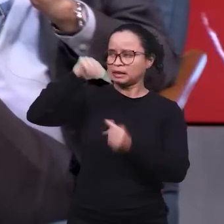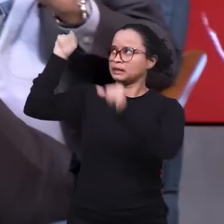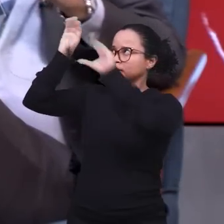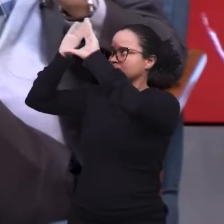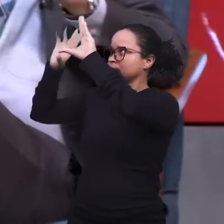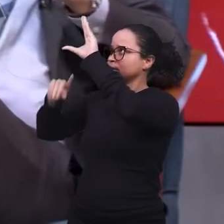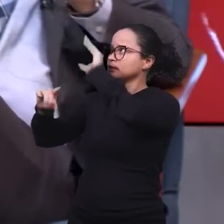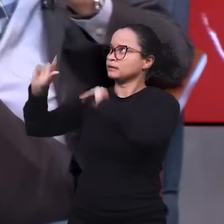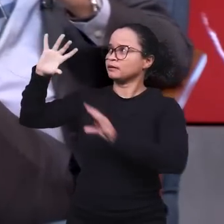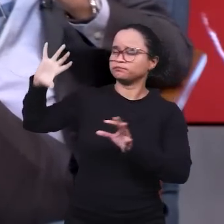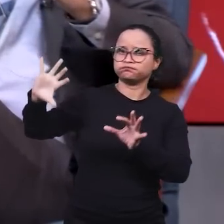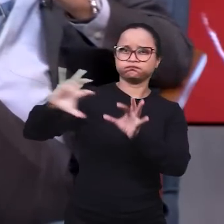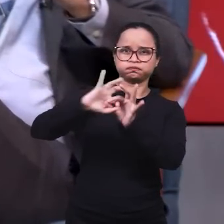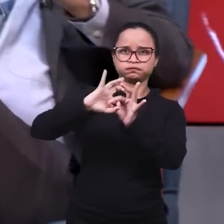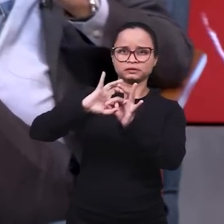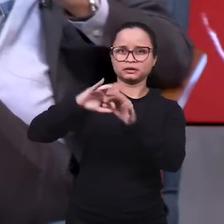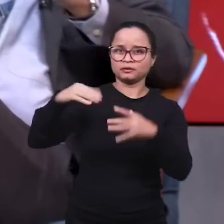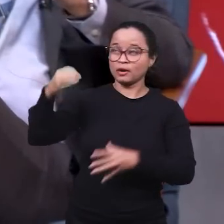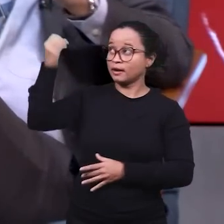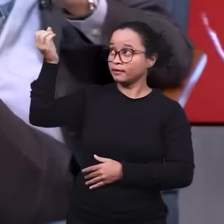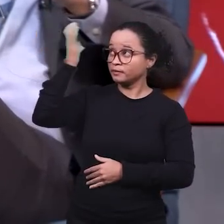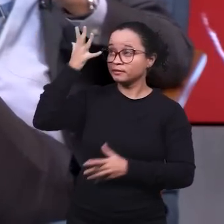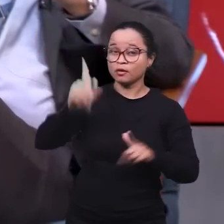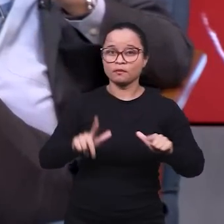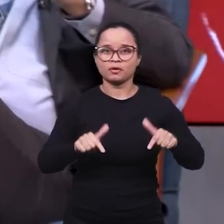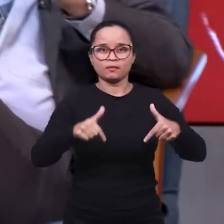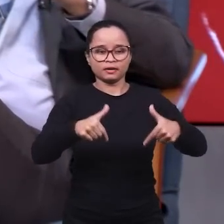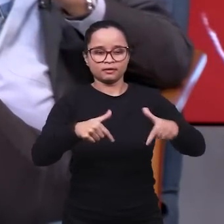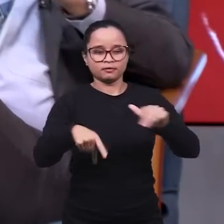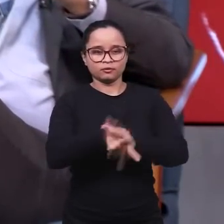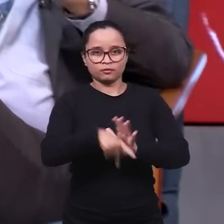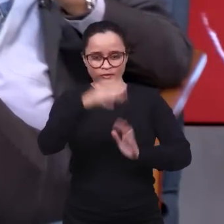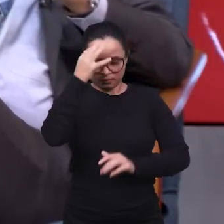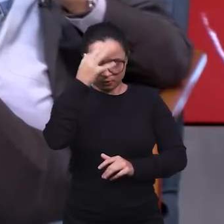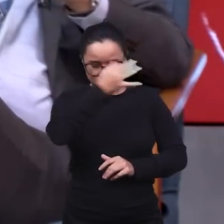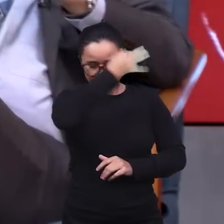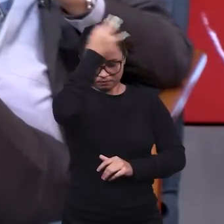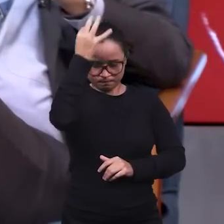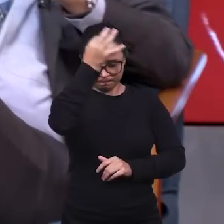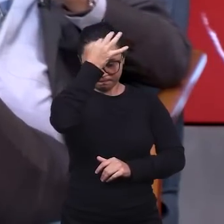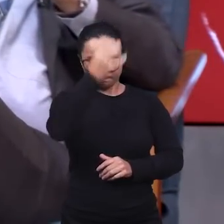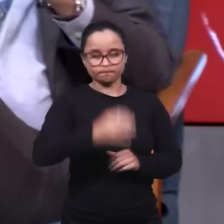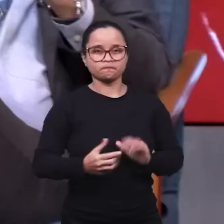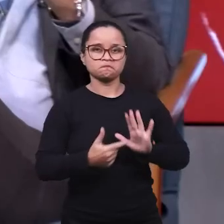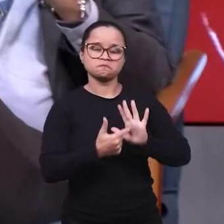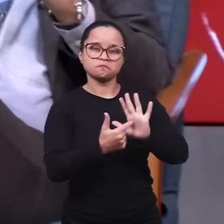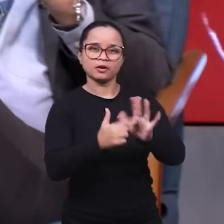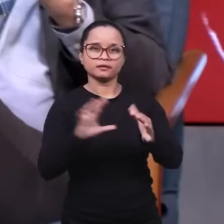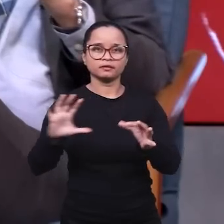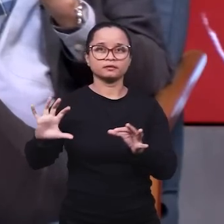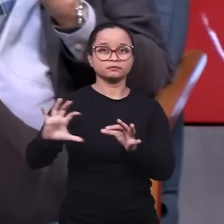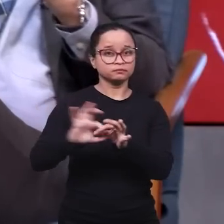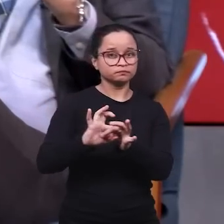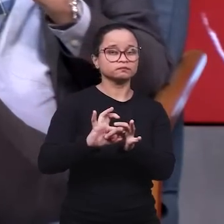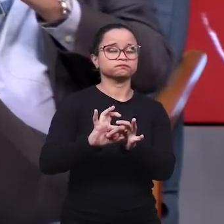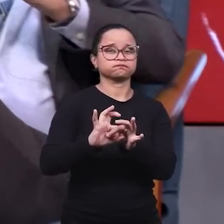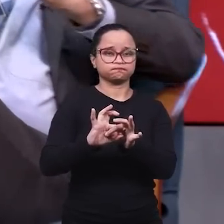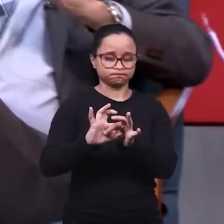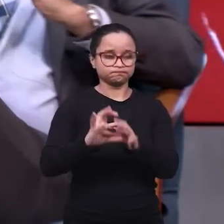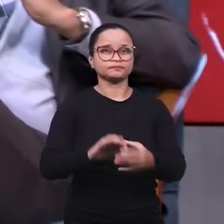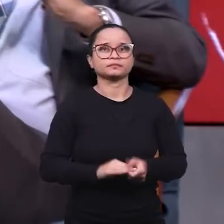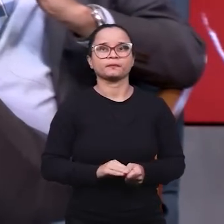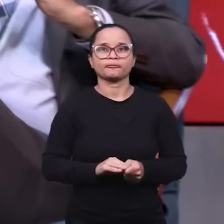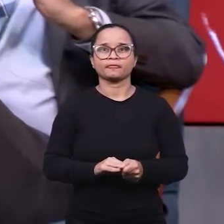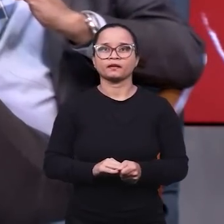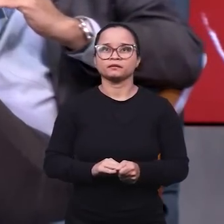a revelação é uma operação do Espírito Santo e mostra essa ligação